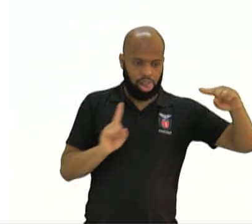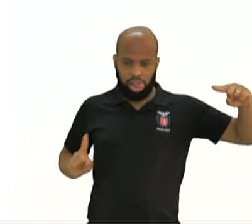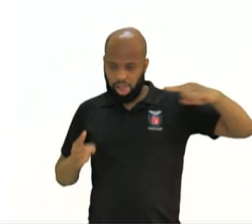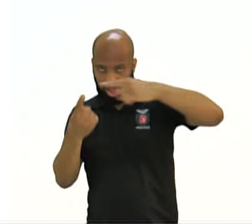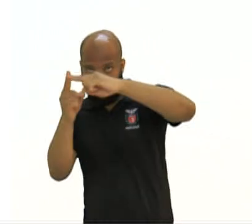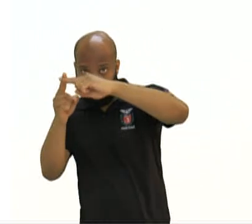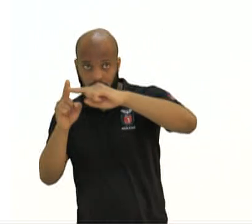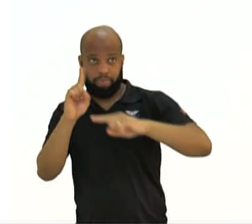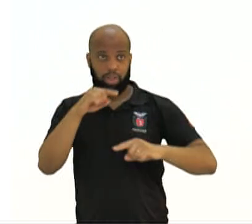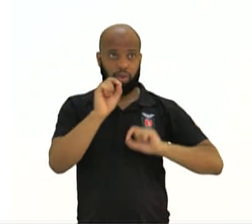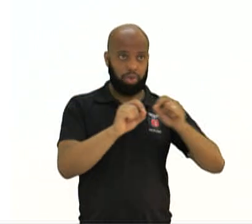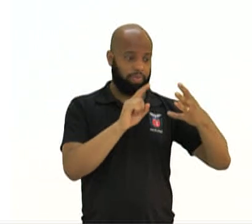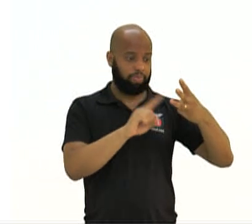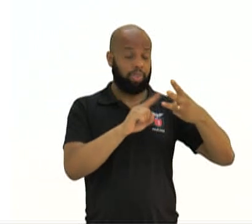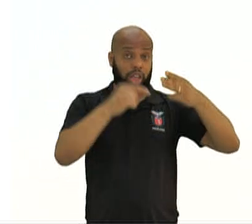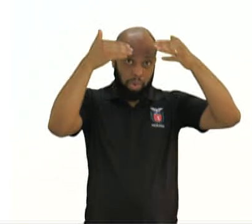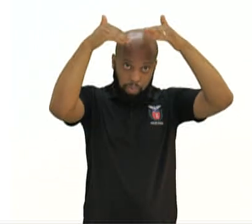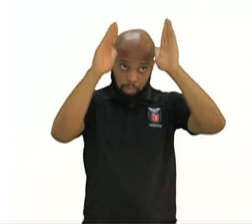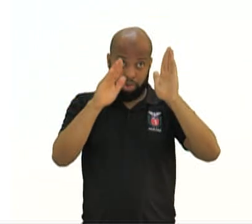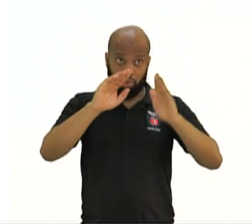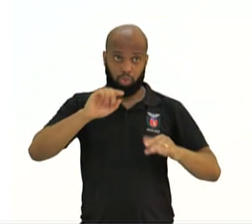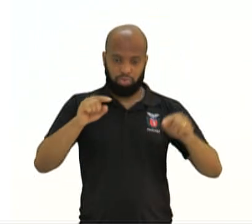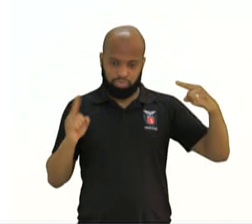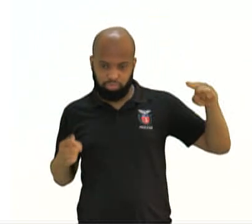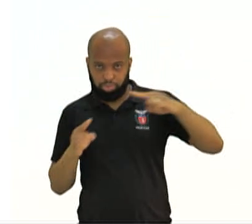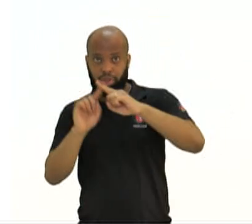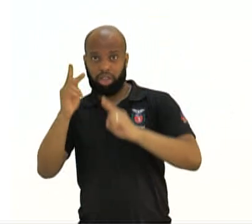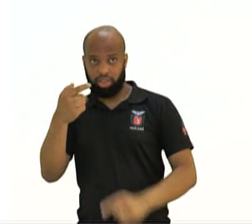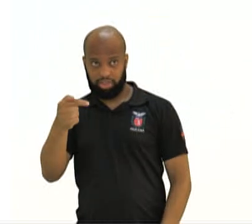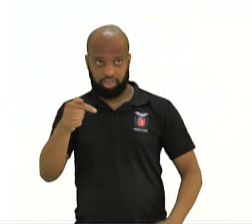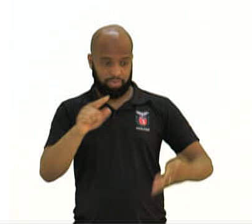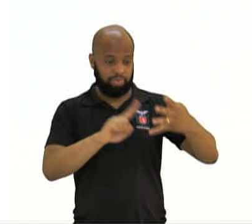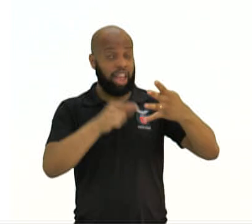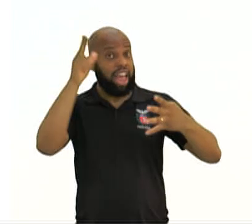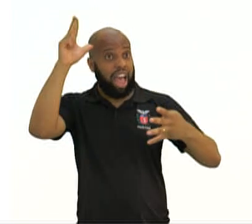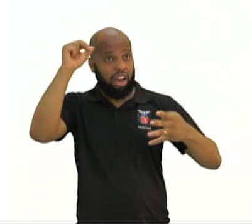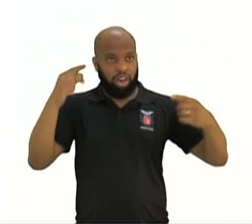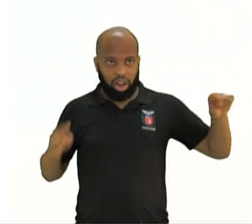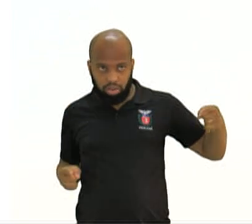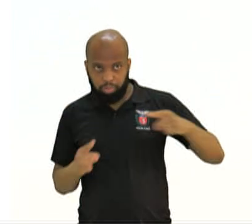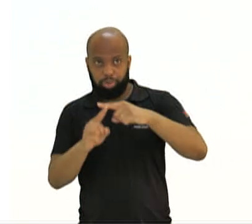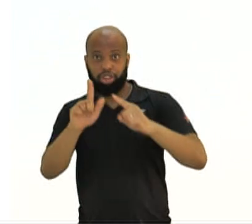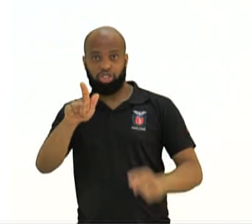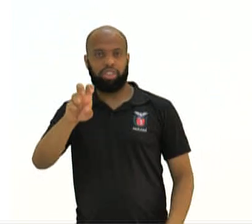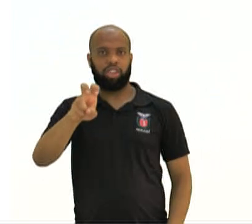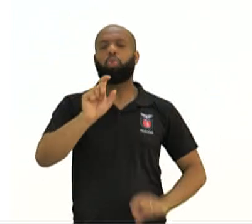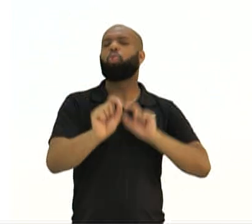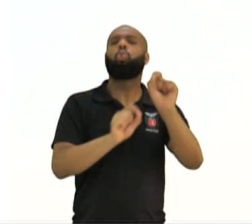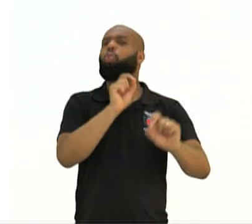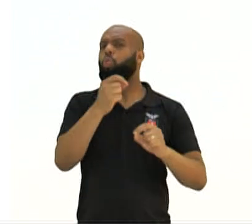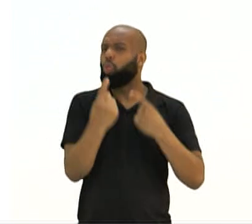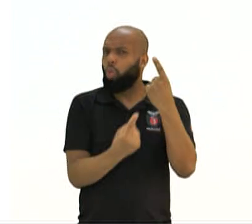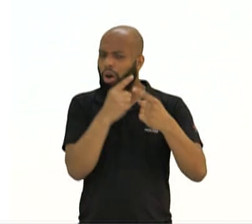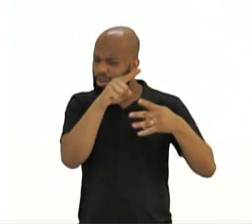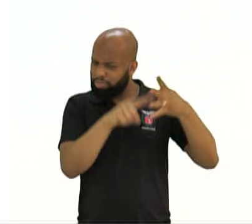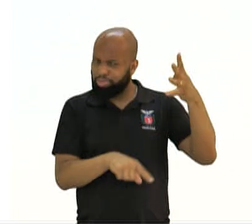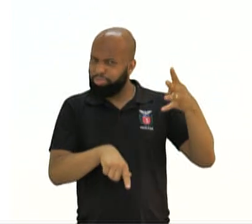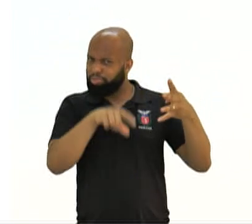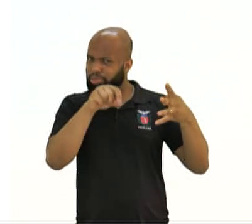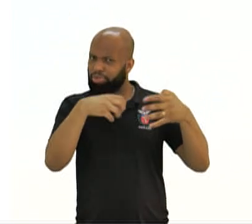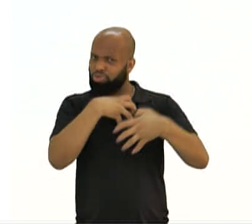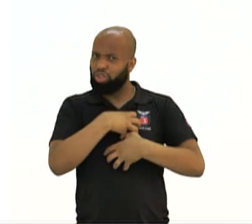bispo na casa H7 ou vai colocar o cavalo na casa G5. Então, lembrando